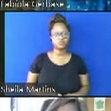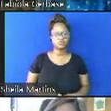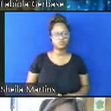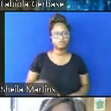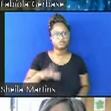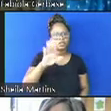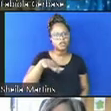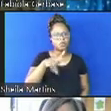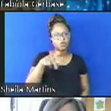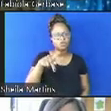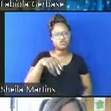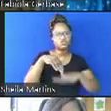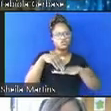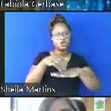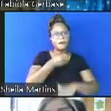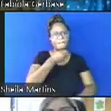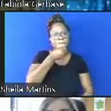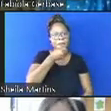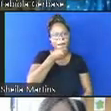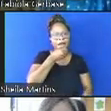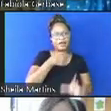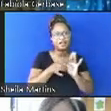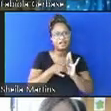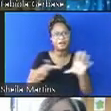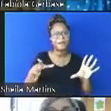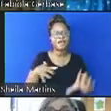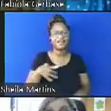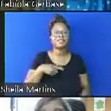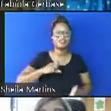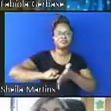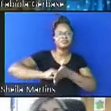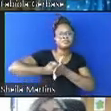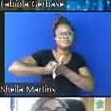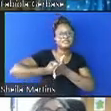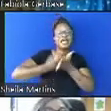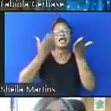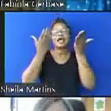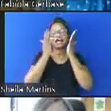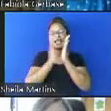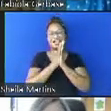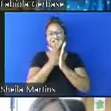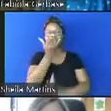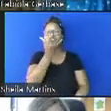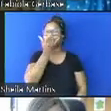Professora Heloísa, se puder, por favor, ligar o seu áudio, nós estamos ouvindo.